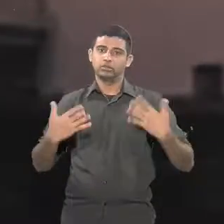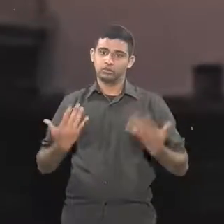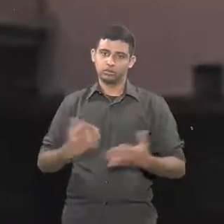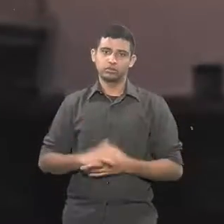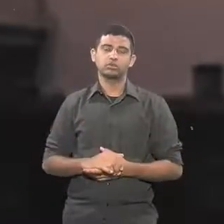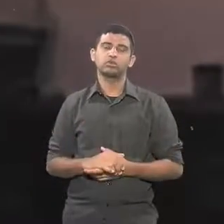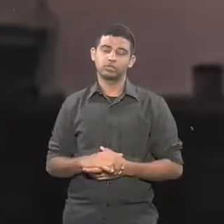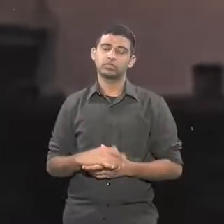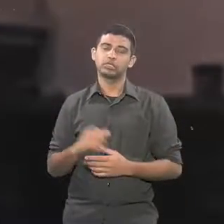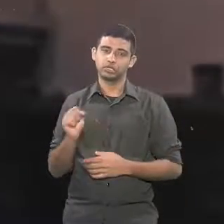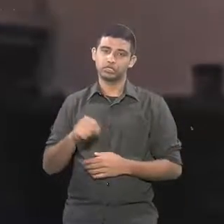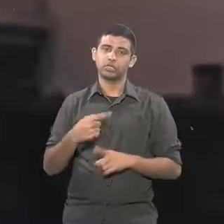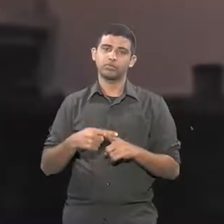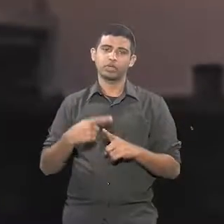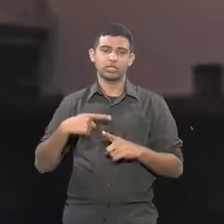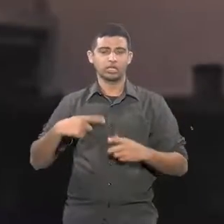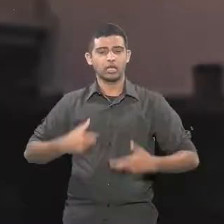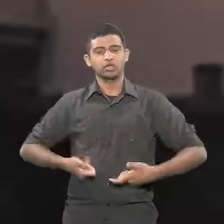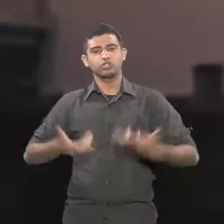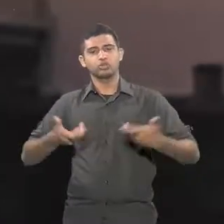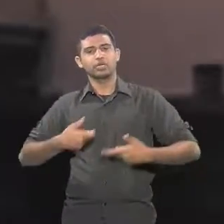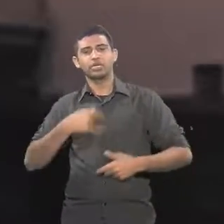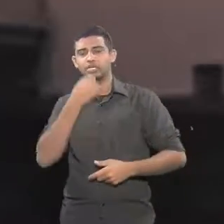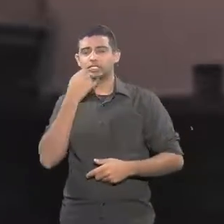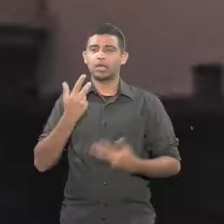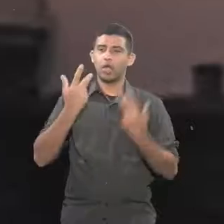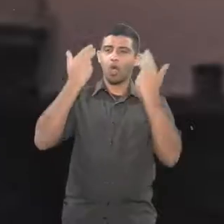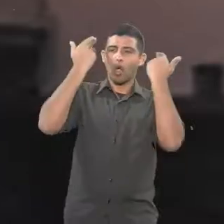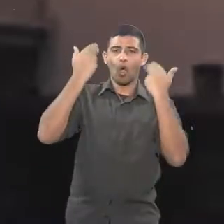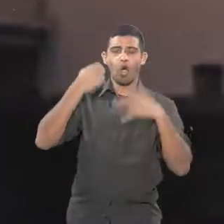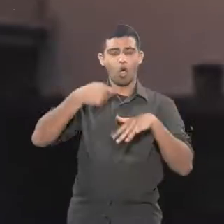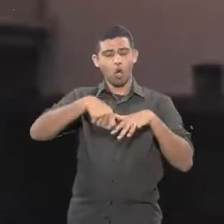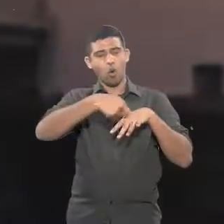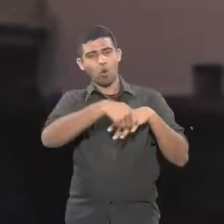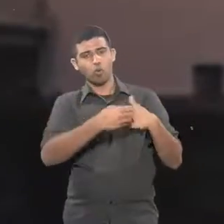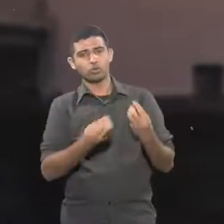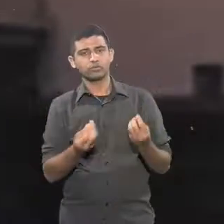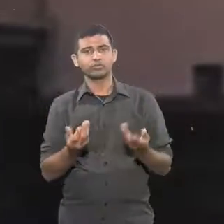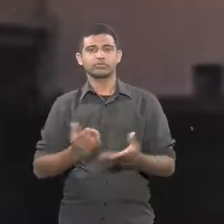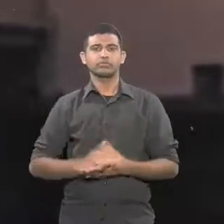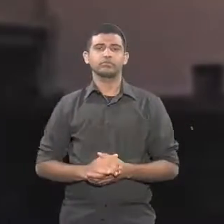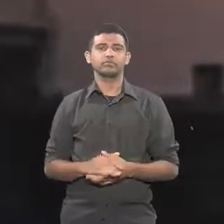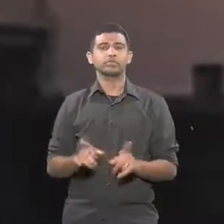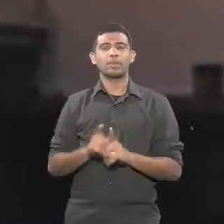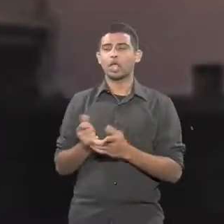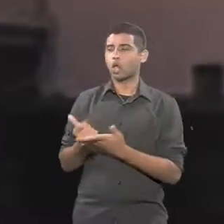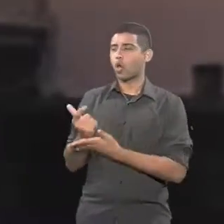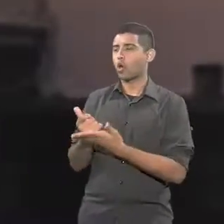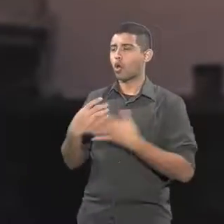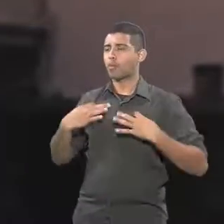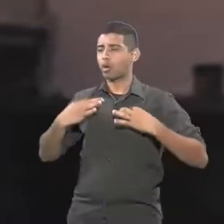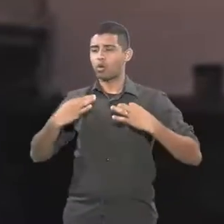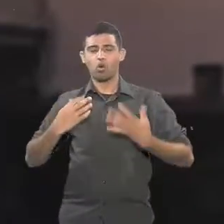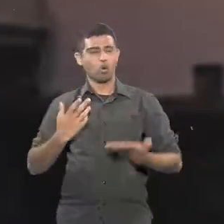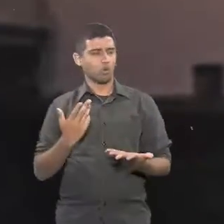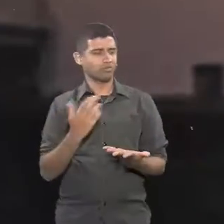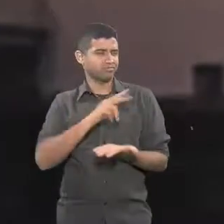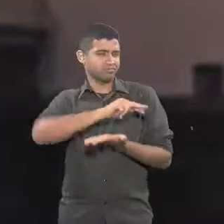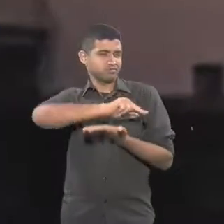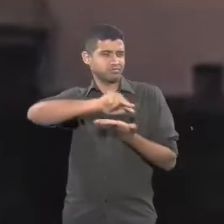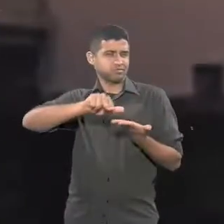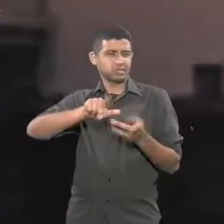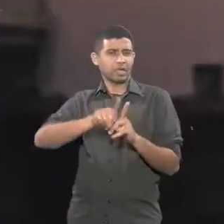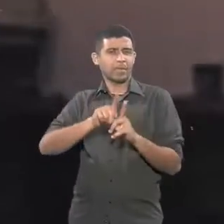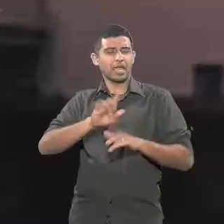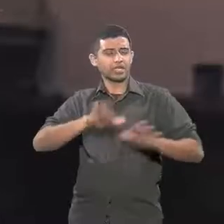de despesa que são individuais, como corte de cabelo, a unha, né? Aquisição de roupas, tem tipos de despesa